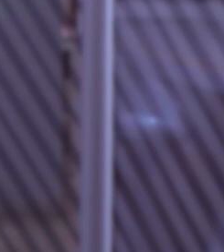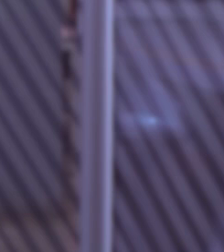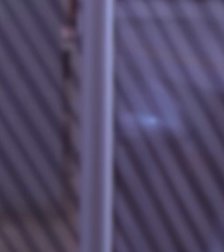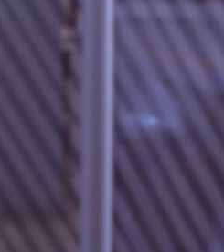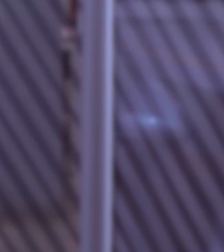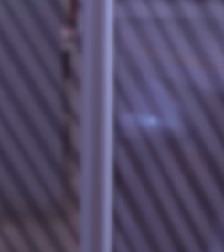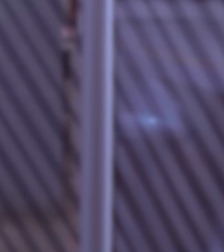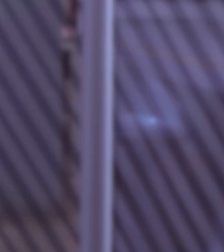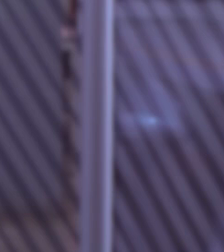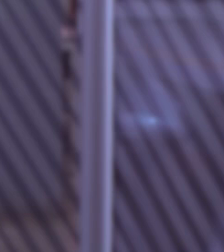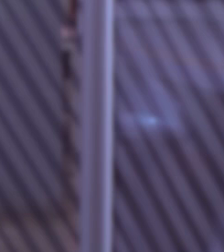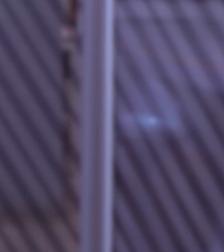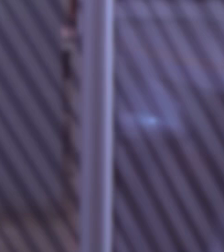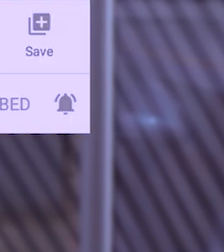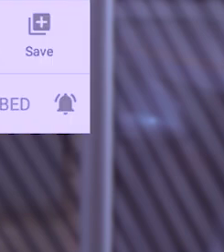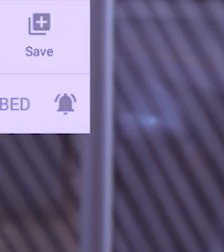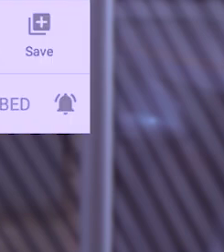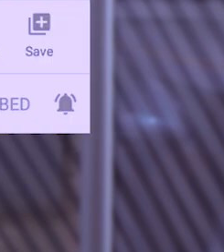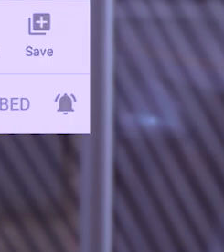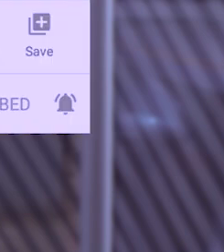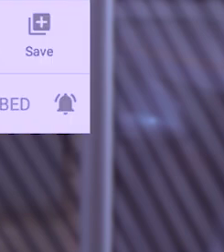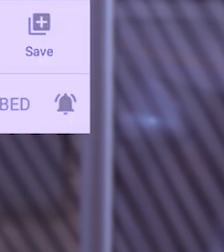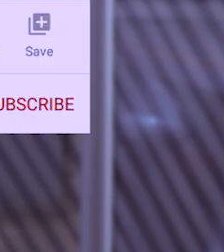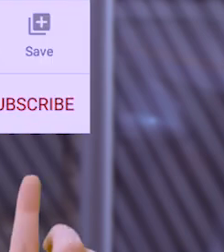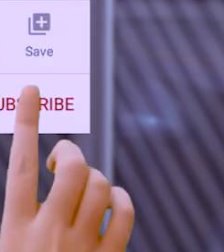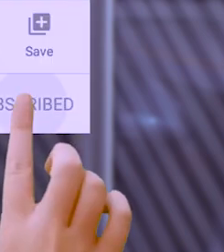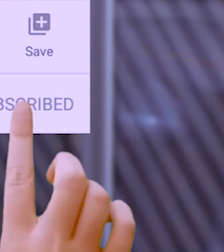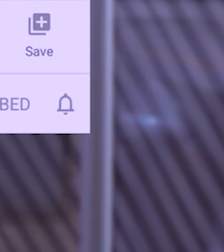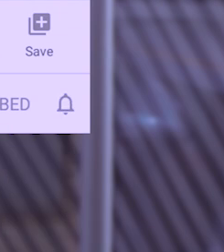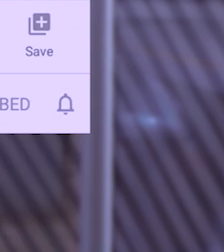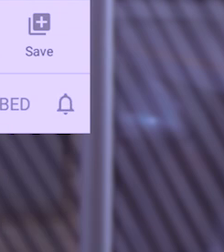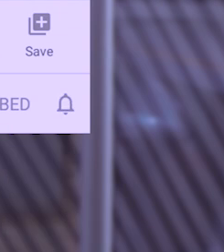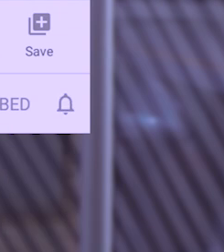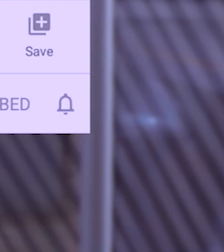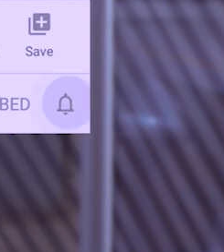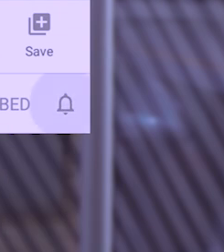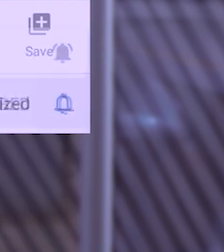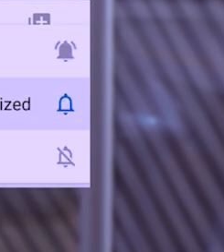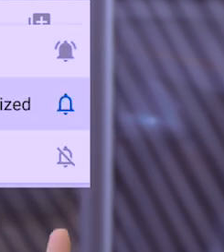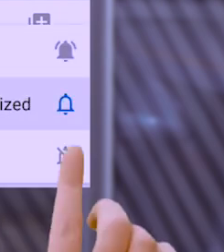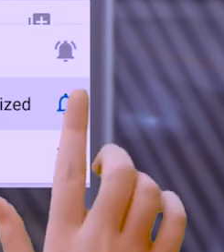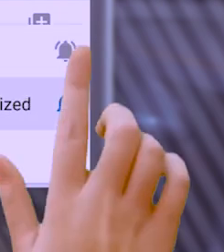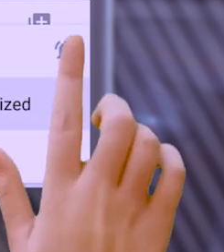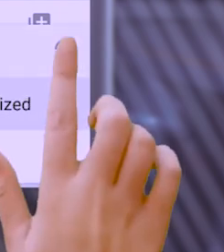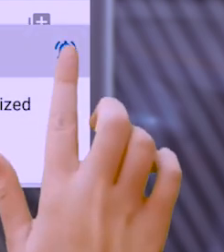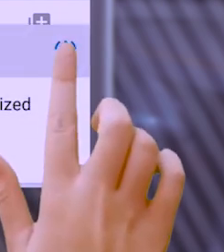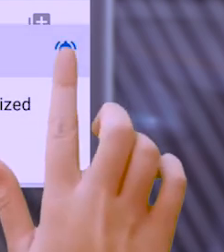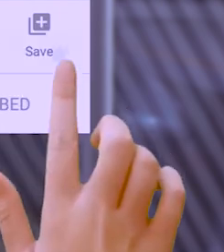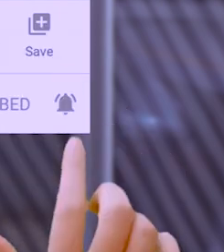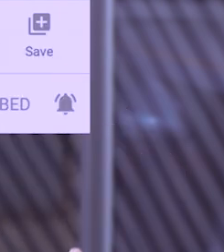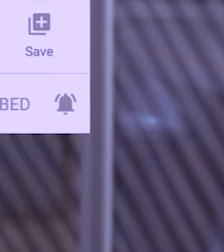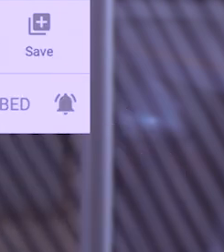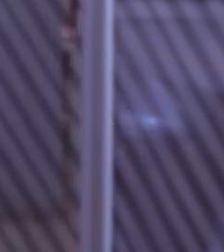Para obter mais informações, não se esqueça de curtir e subscrever no canal social media Gemen TV e clique também no botão